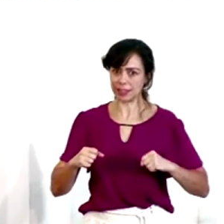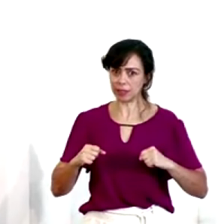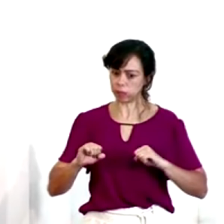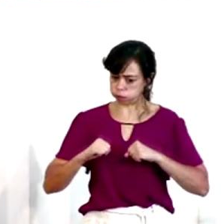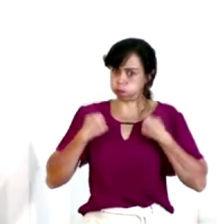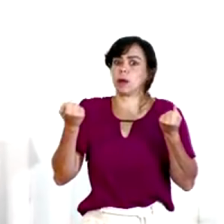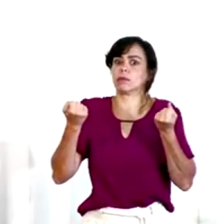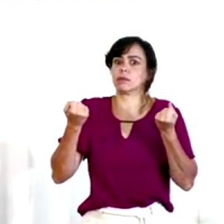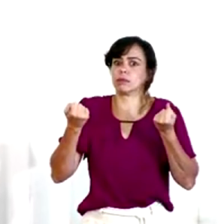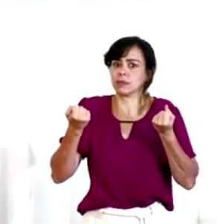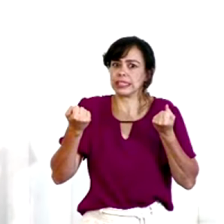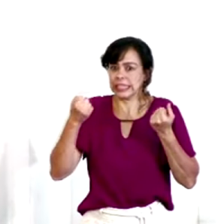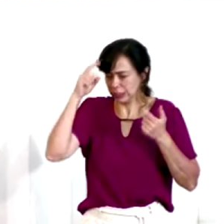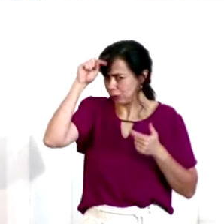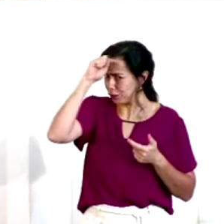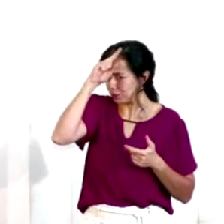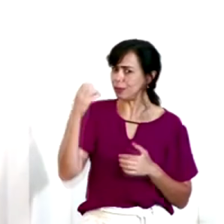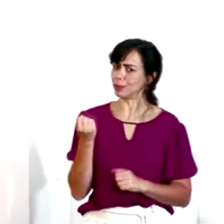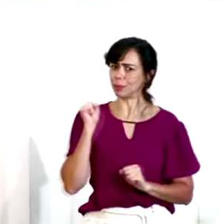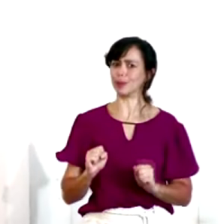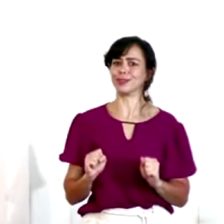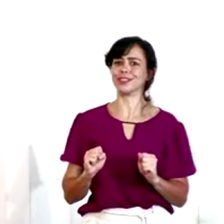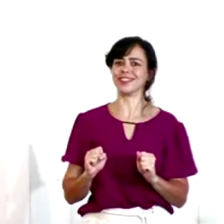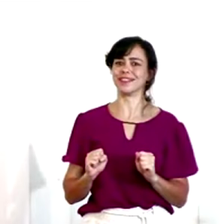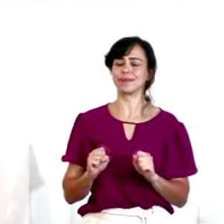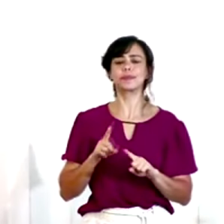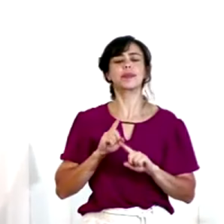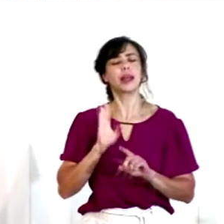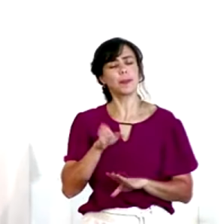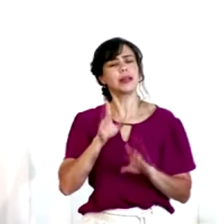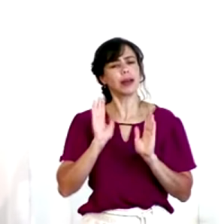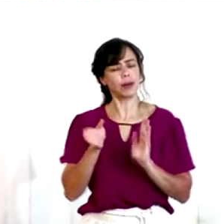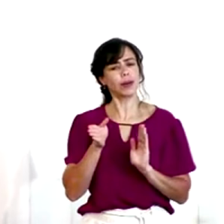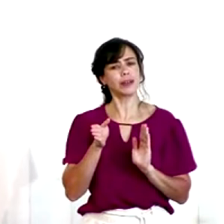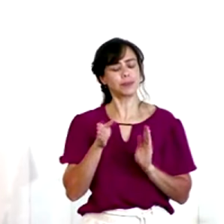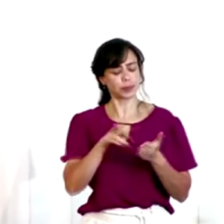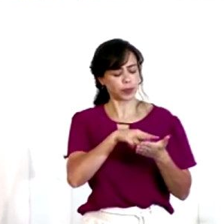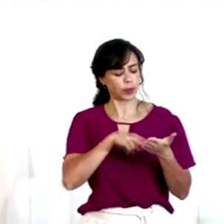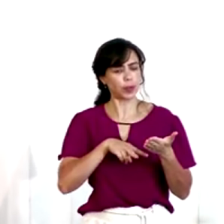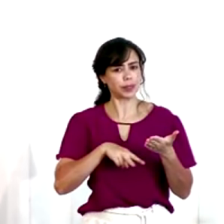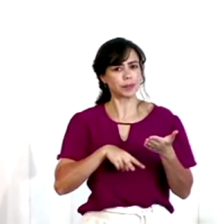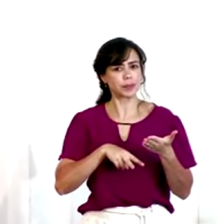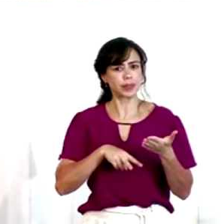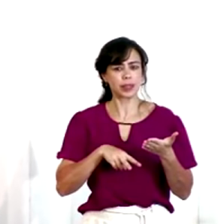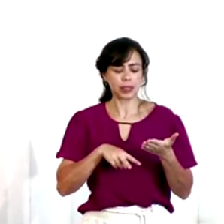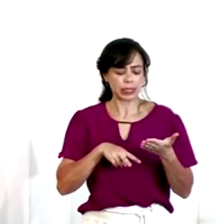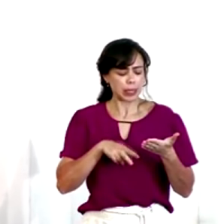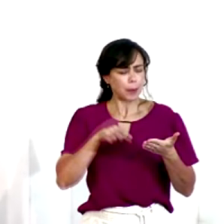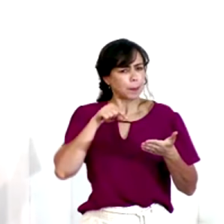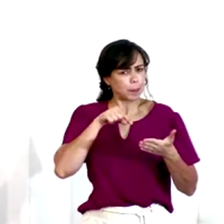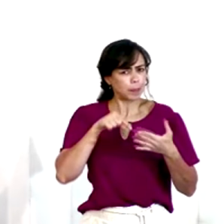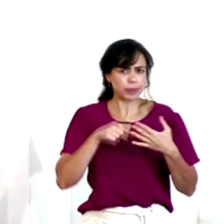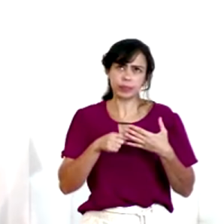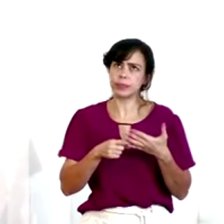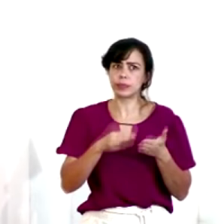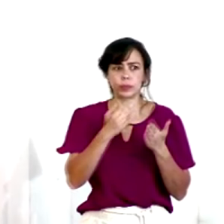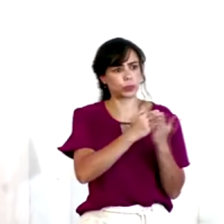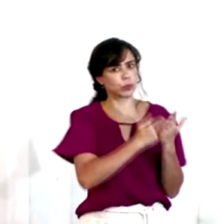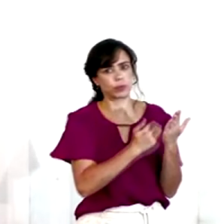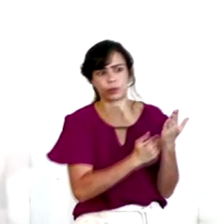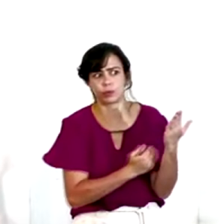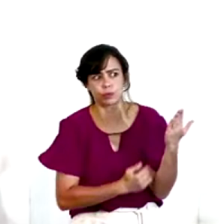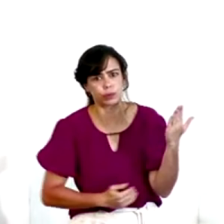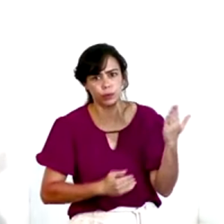Querido, todo o texto nos ensina muitas e profundas lições, mas eu gostaria de trazer nessa noite